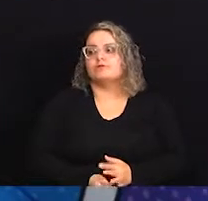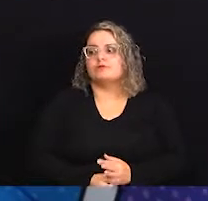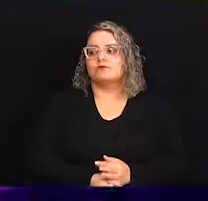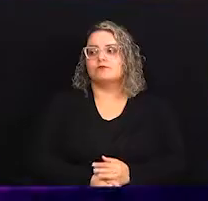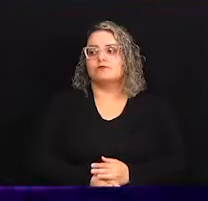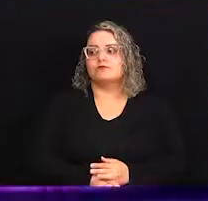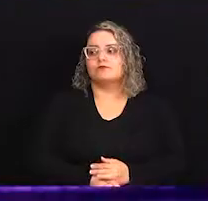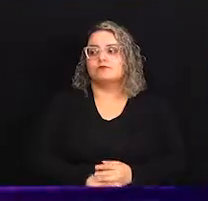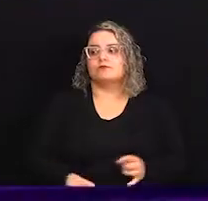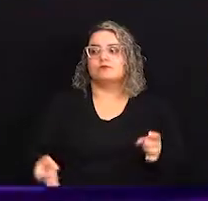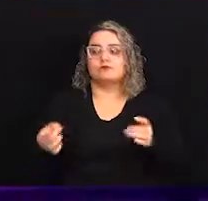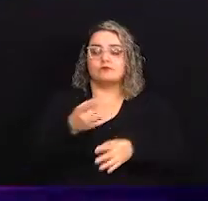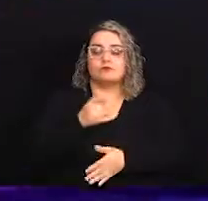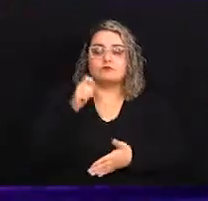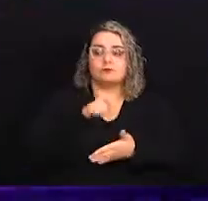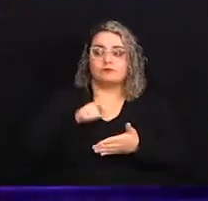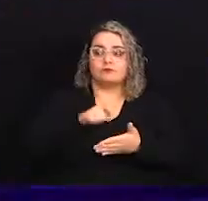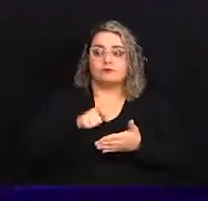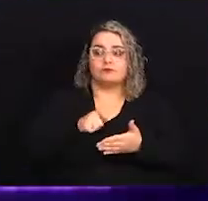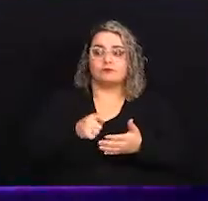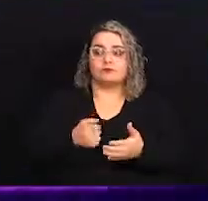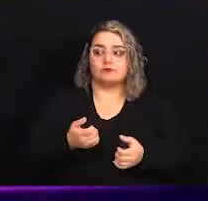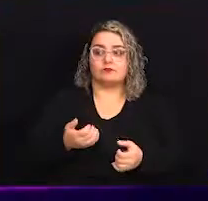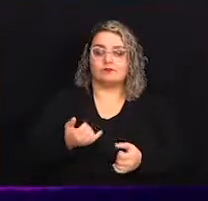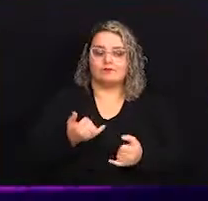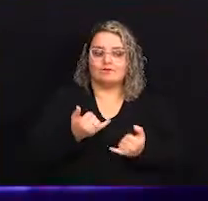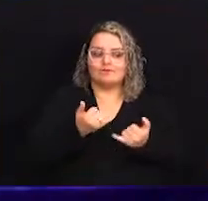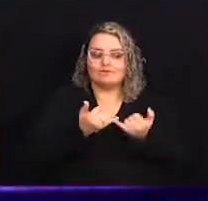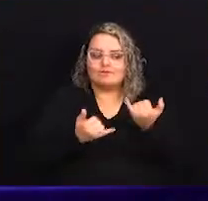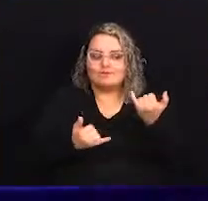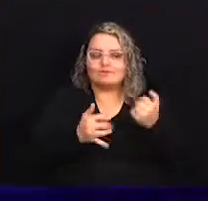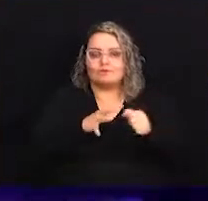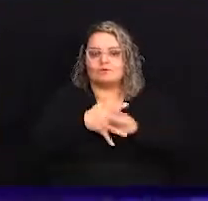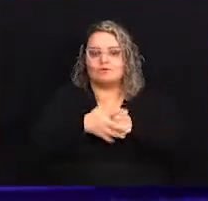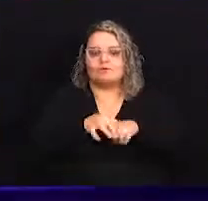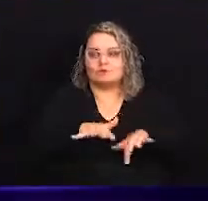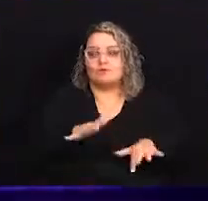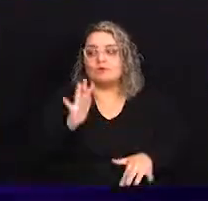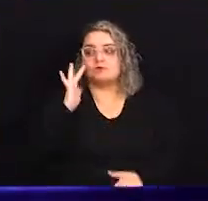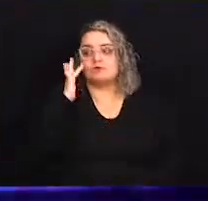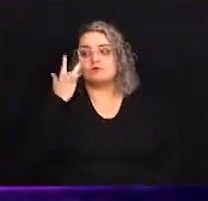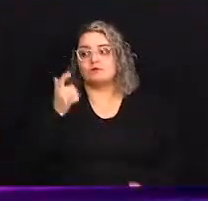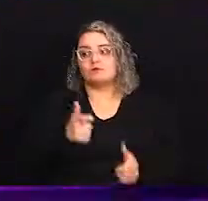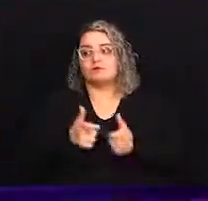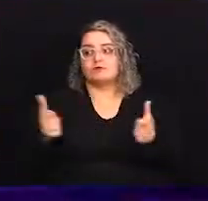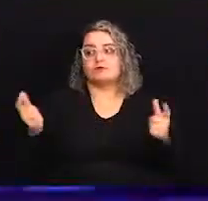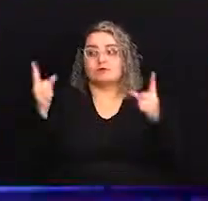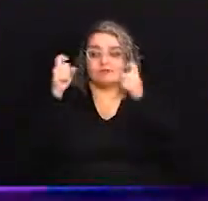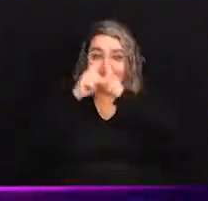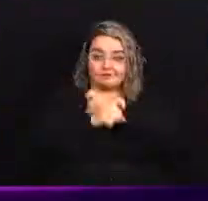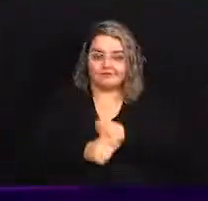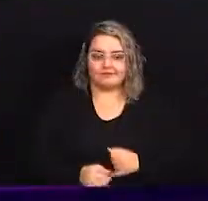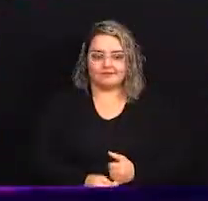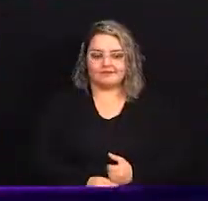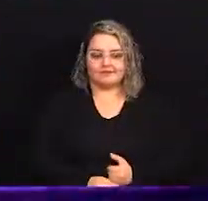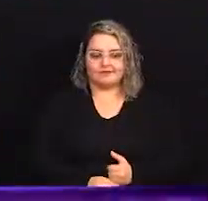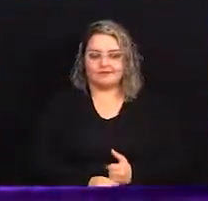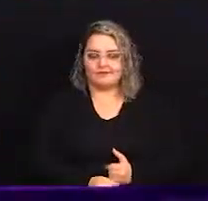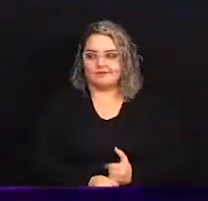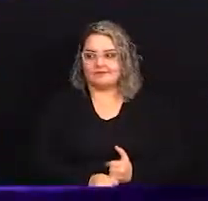Eu acabei de escrever esse livro no meio da pandemia. Então, acho que o meu maior desafio foi